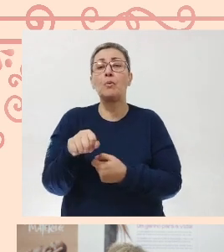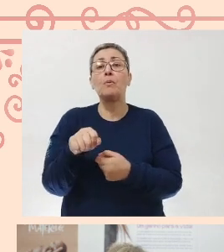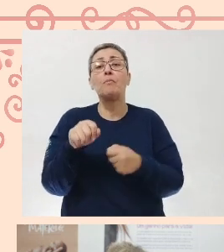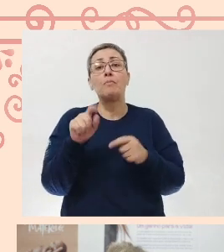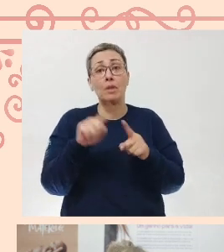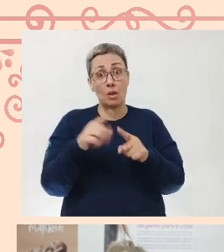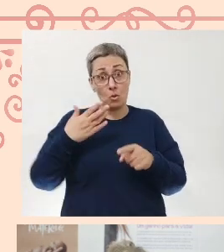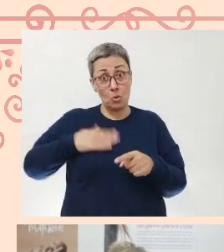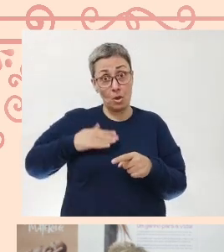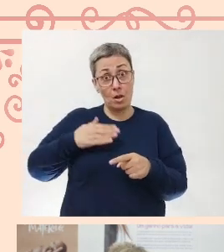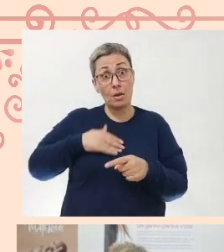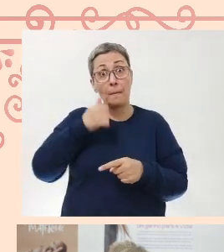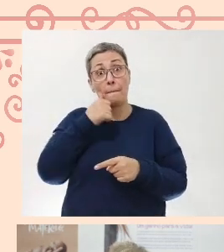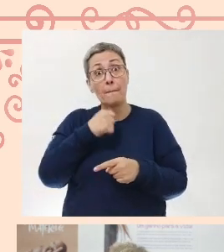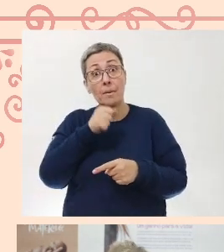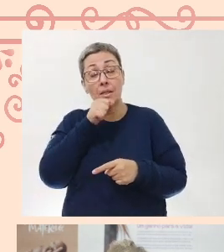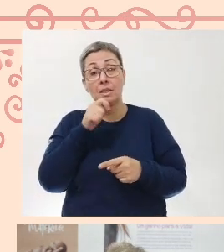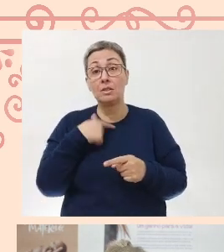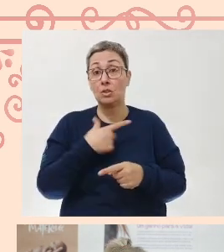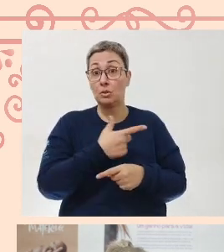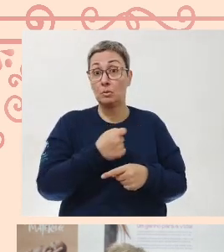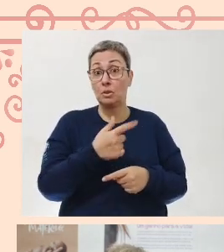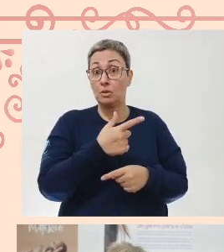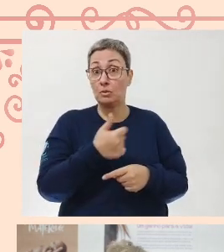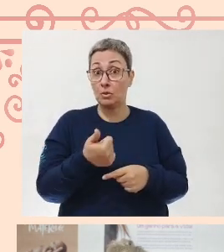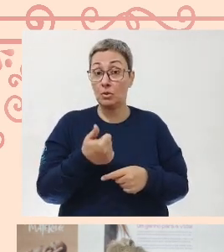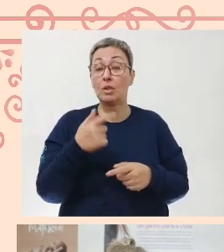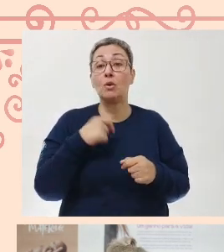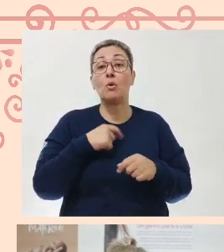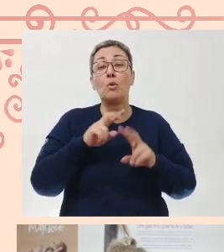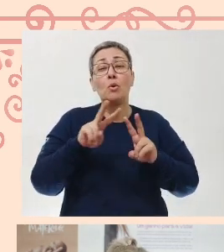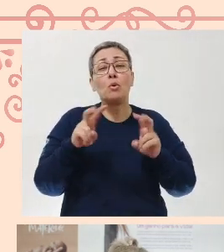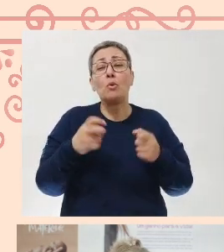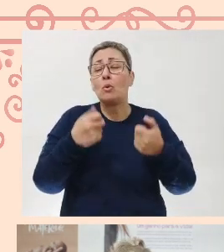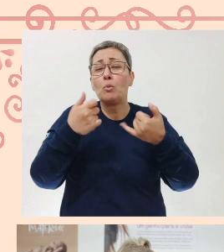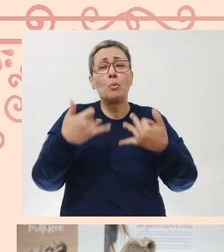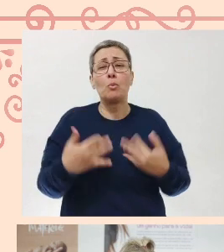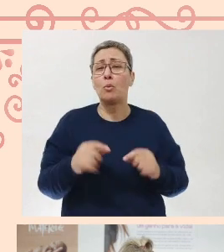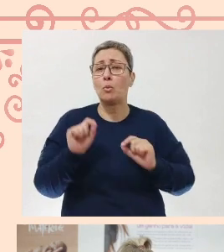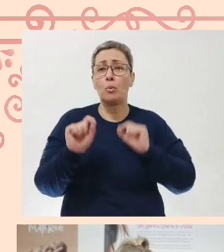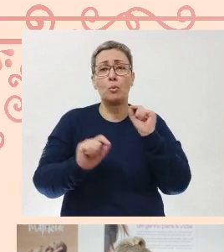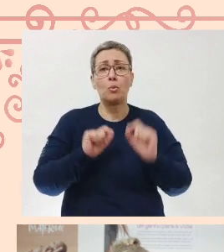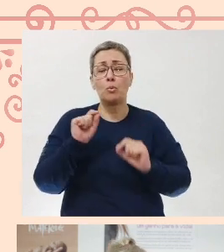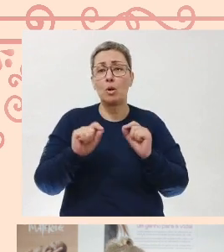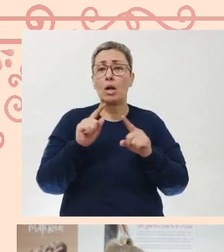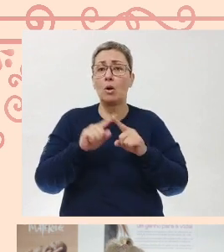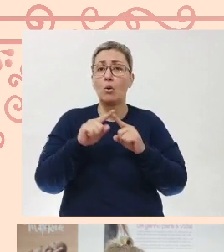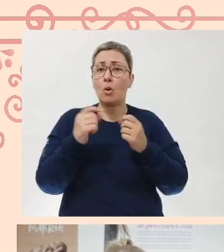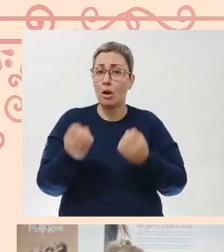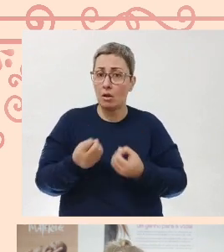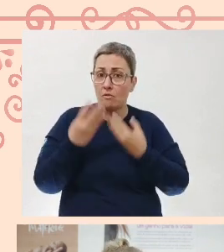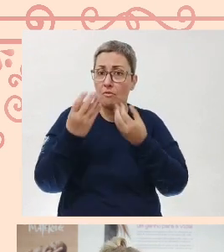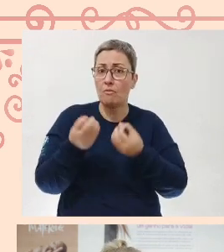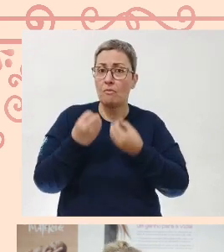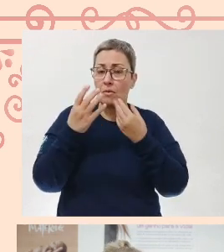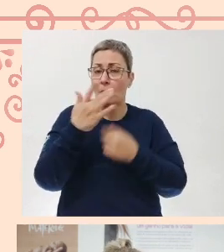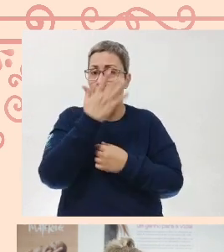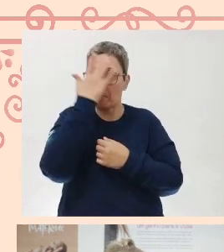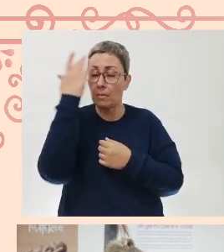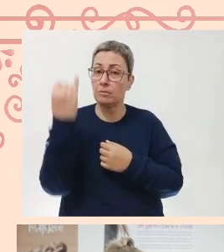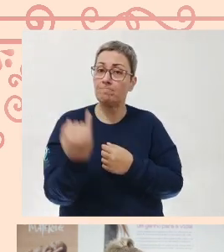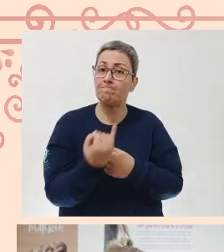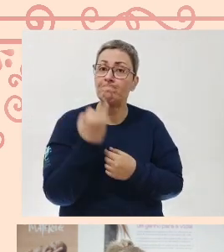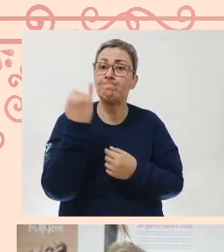Semana Mundial do Aleitamento Materno 2021 fala de informar